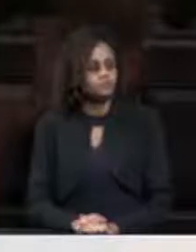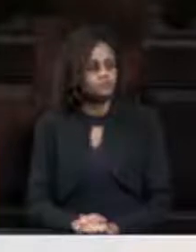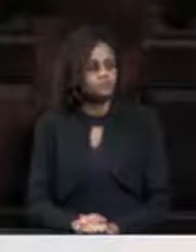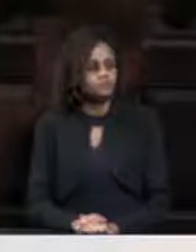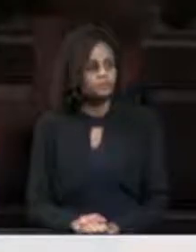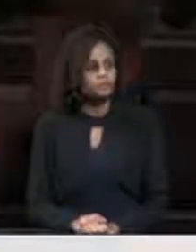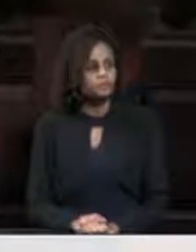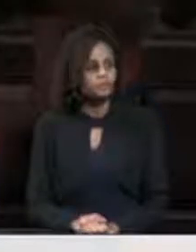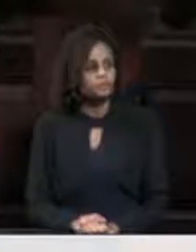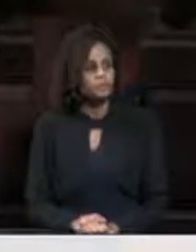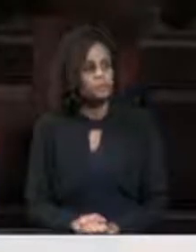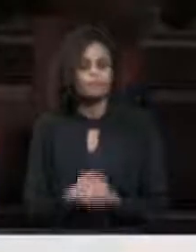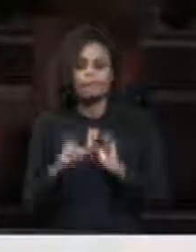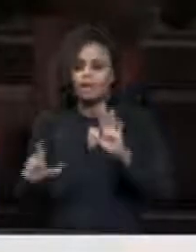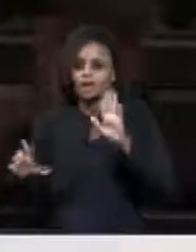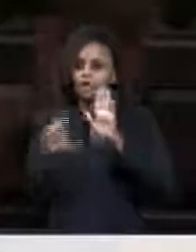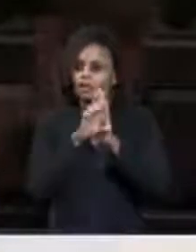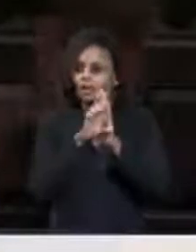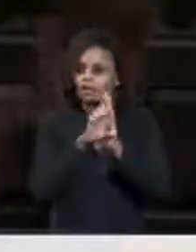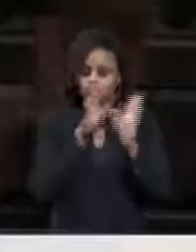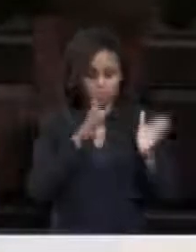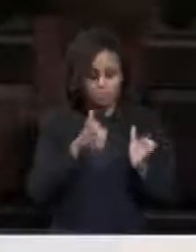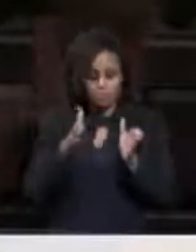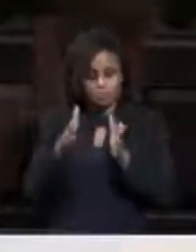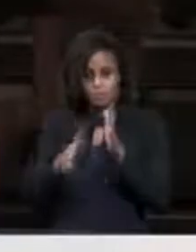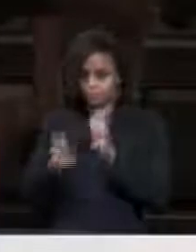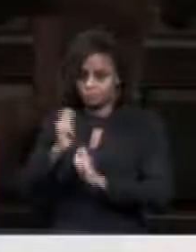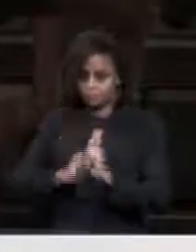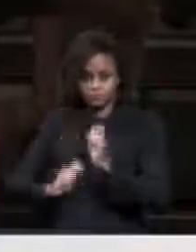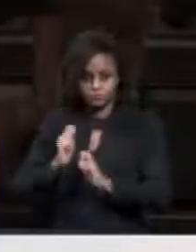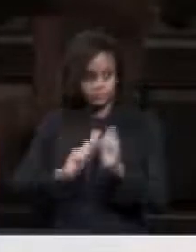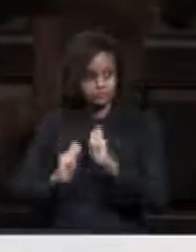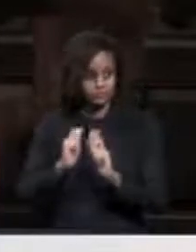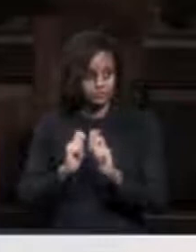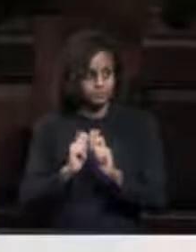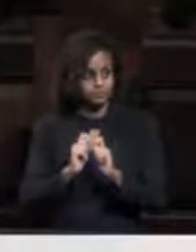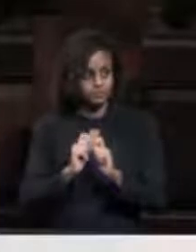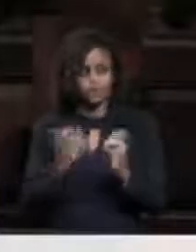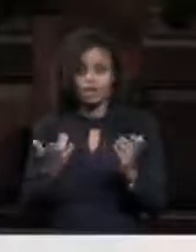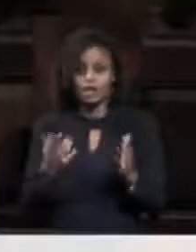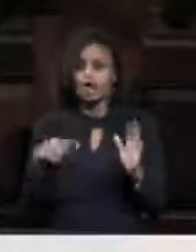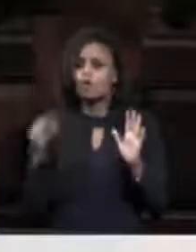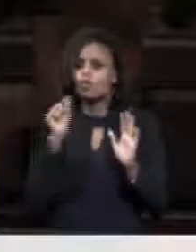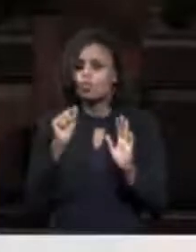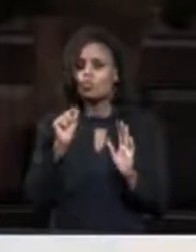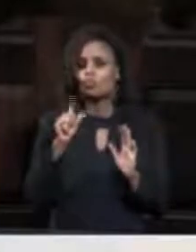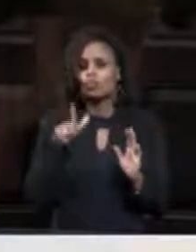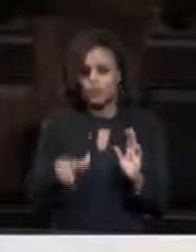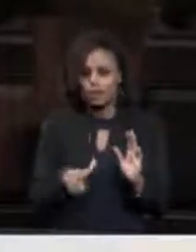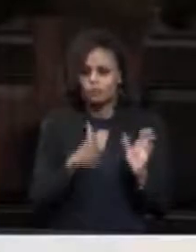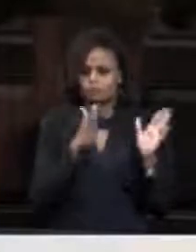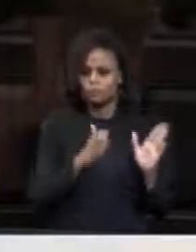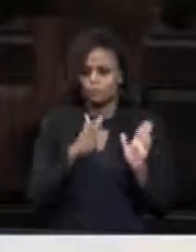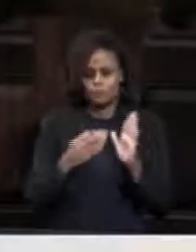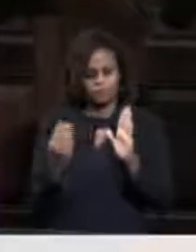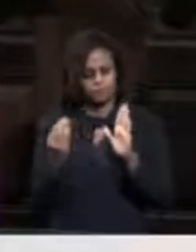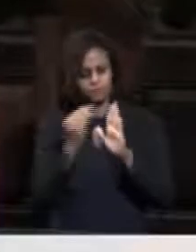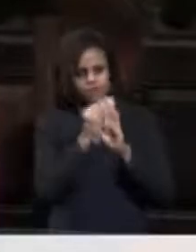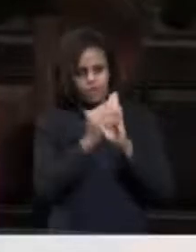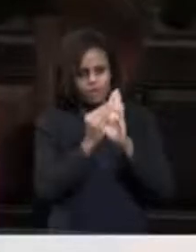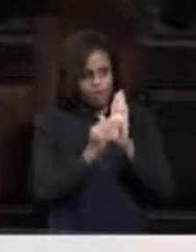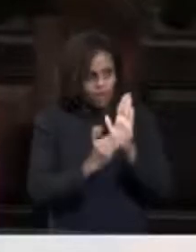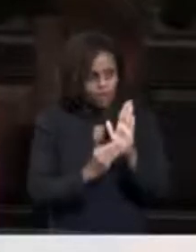A Lei de Diretrizes Orçamentárias, como o próprio nome está dizendo, define, estabelece diretrizes